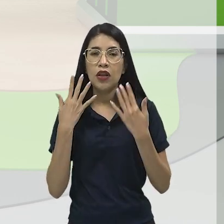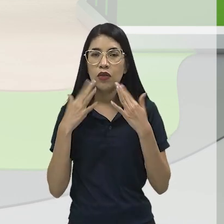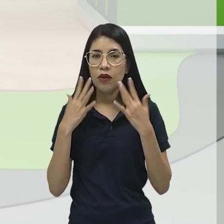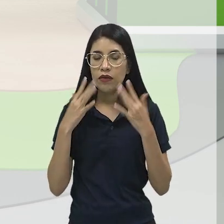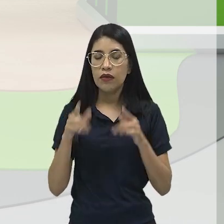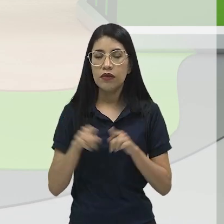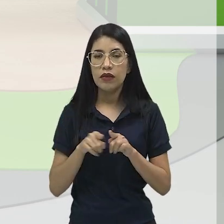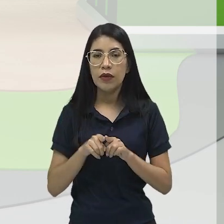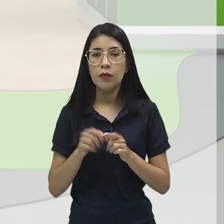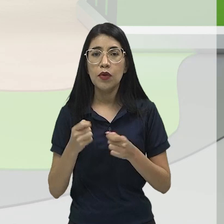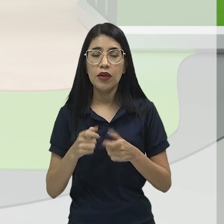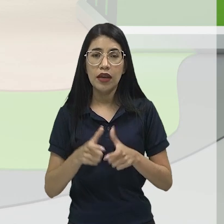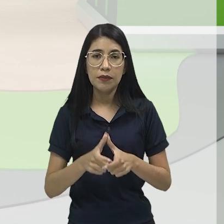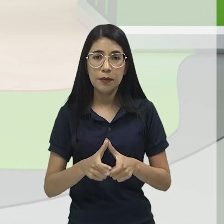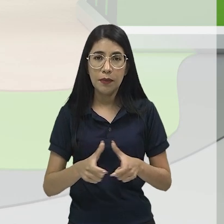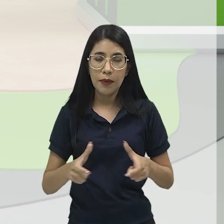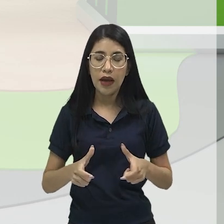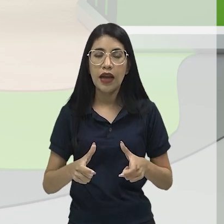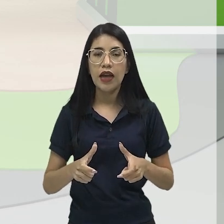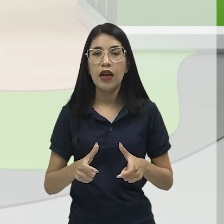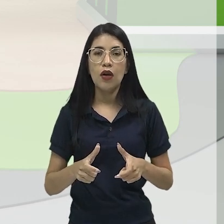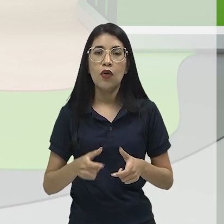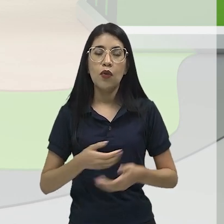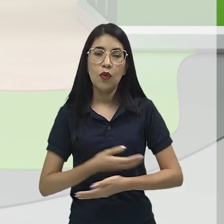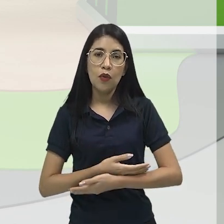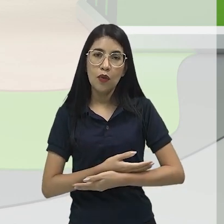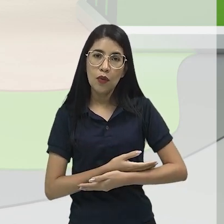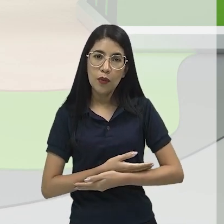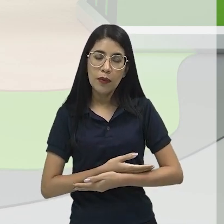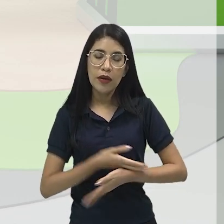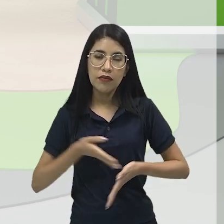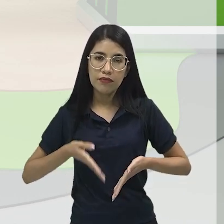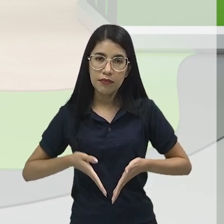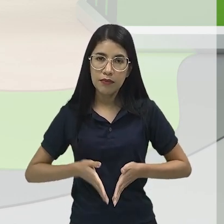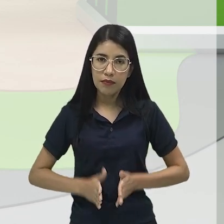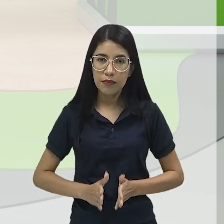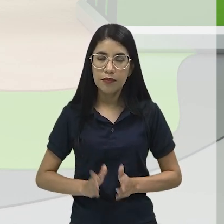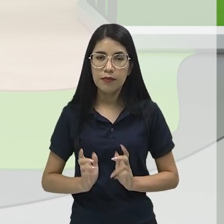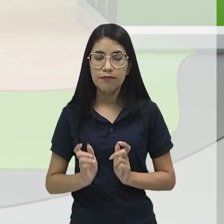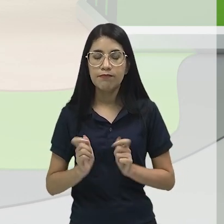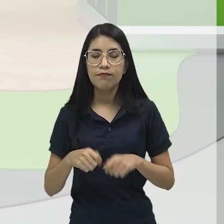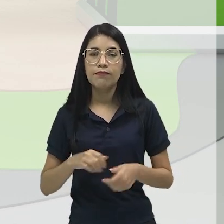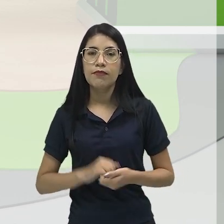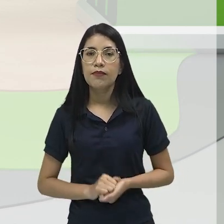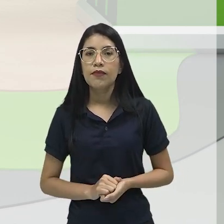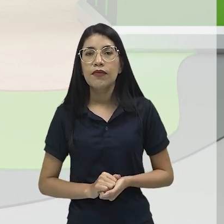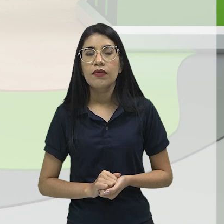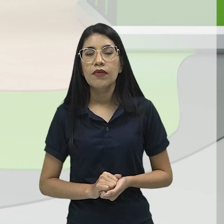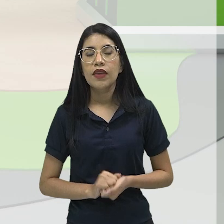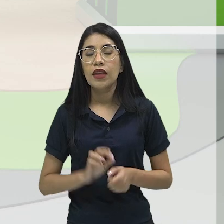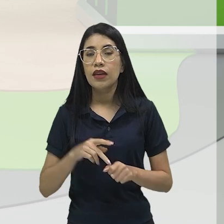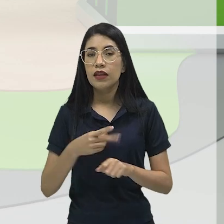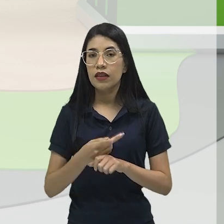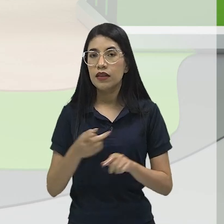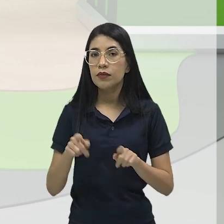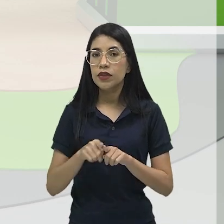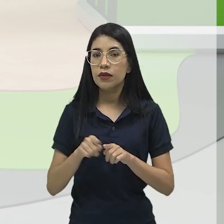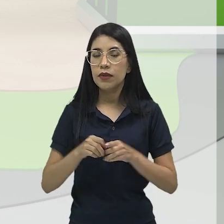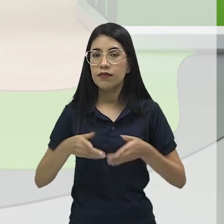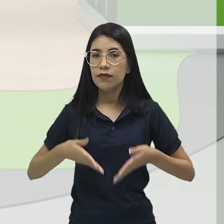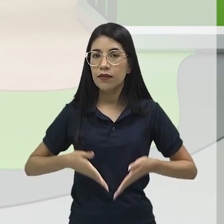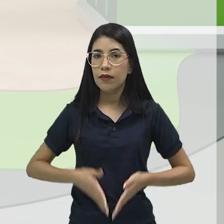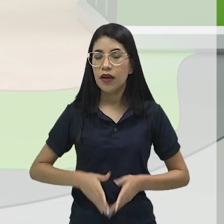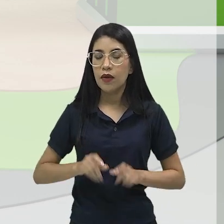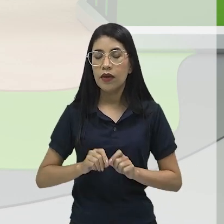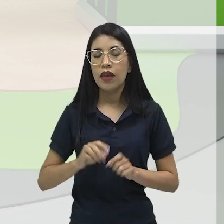processo de dilatar, ele vai fazer com que o bebê, o indivíduo nasça, né, no momento do parto, e depois vai ser expelido